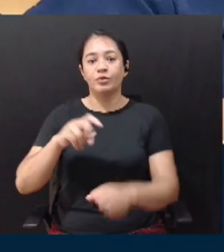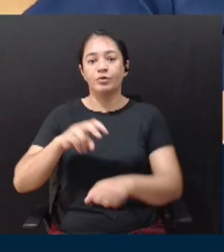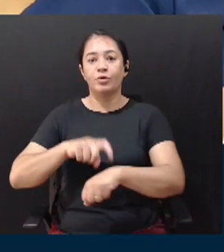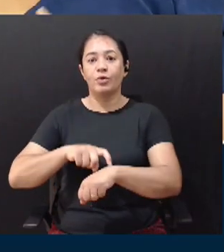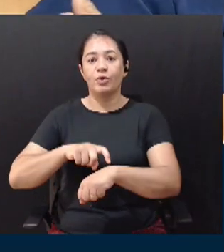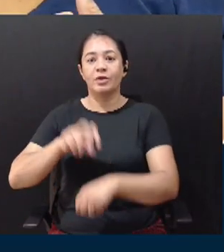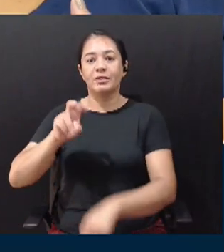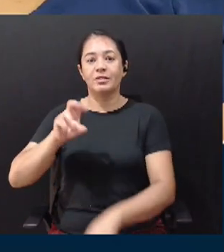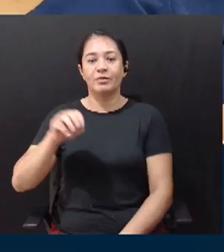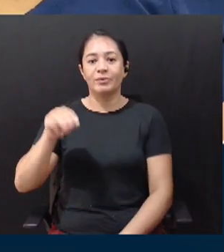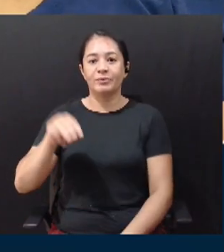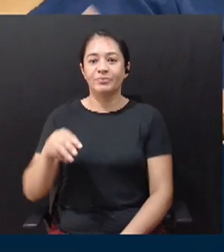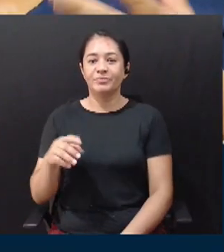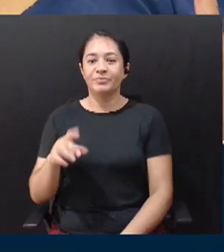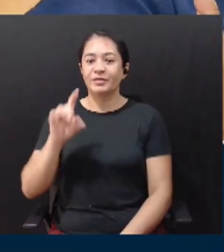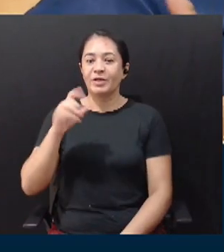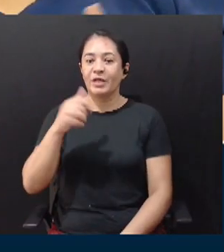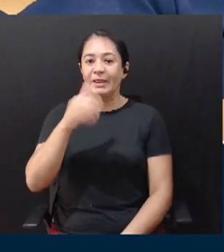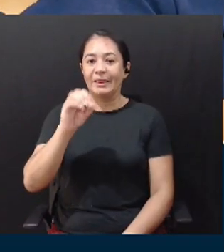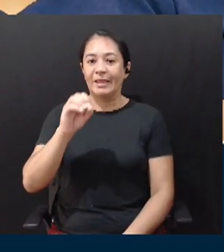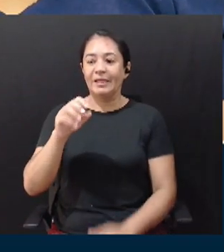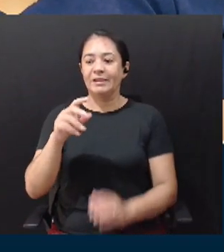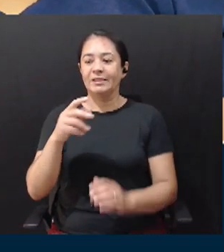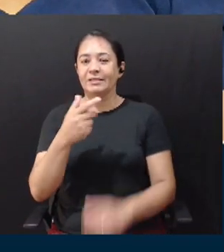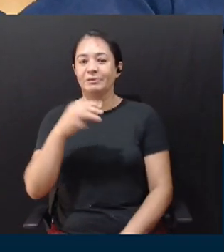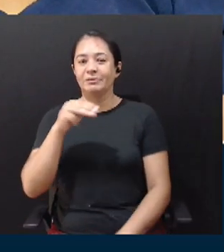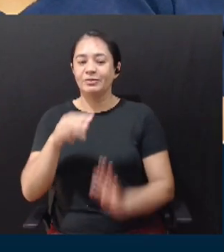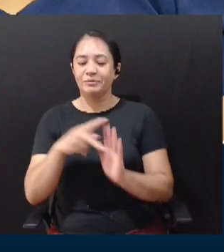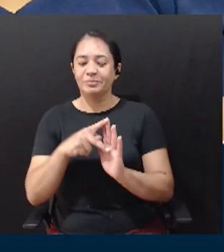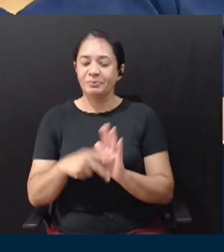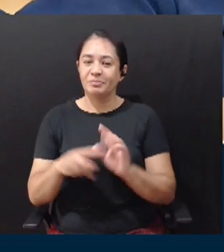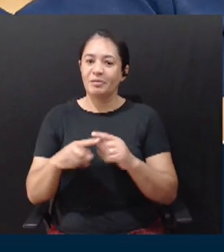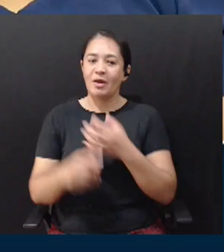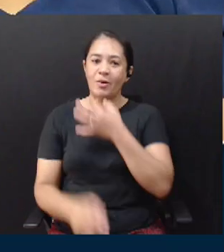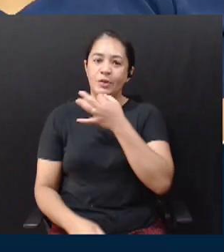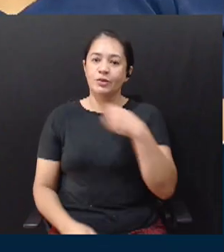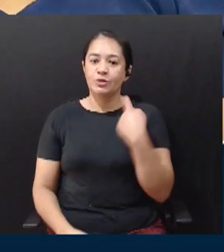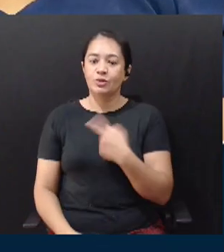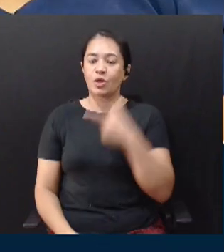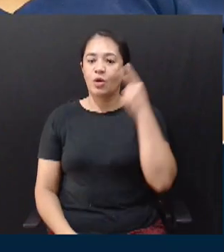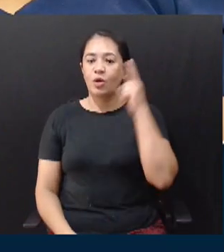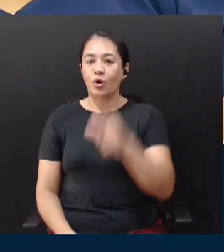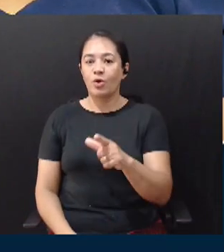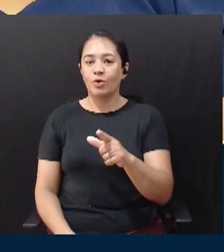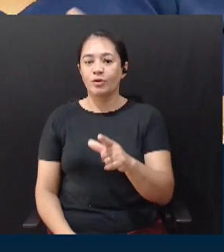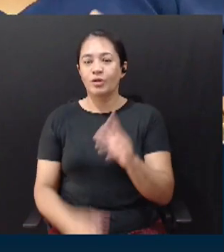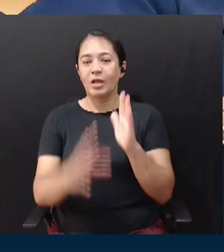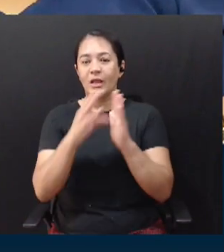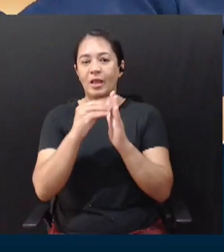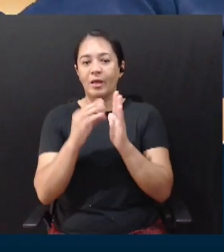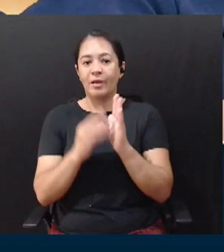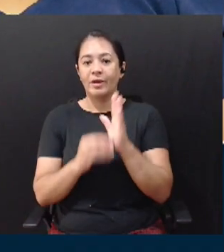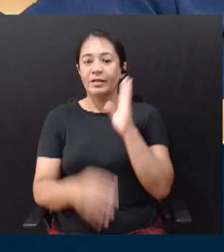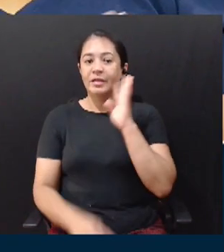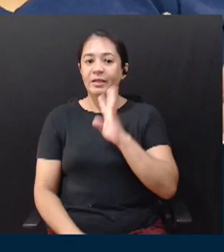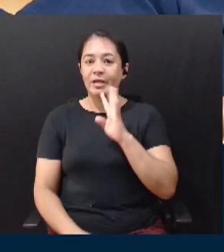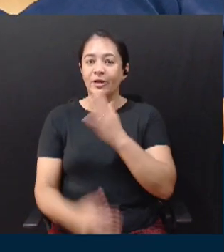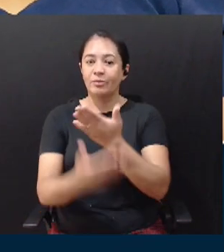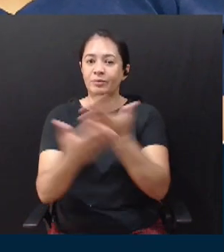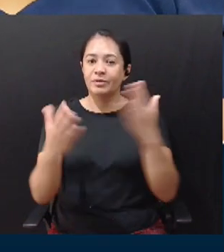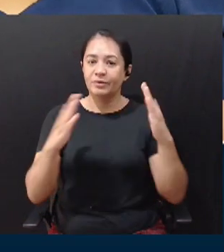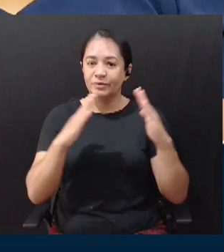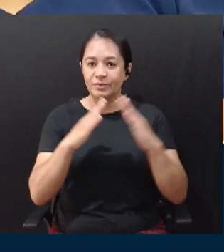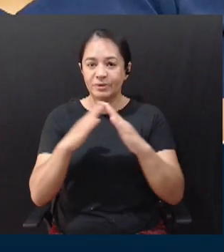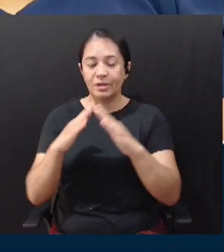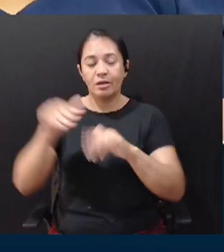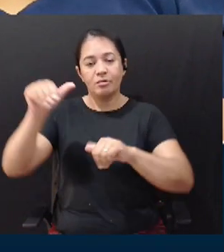minutos de programa, tá certo, mas acredito que a gente está aqui entregando um conteúdo bem legal para você que está em casa parar e analisar. E